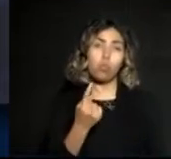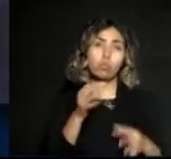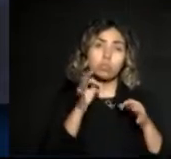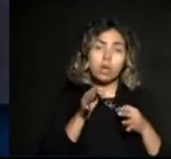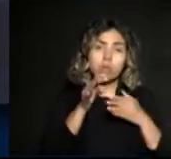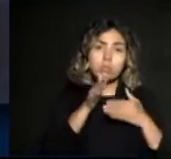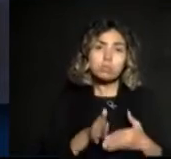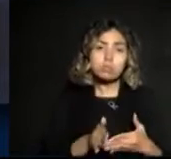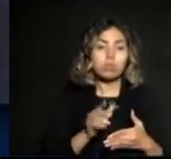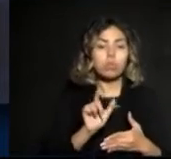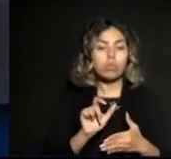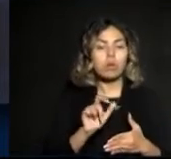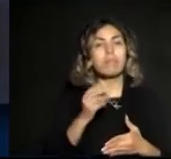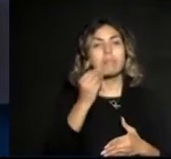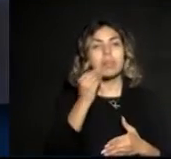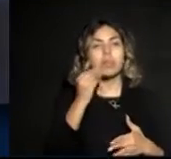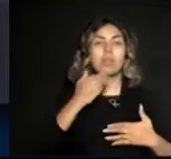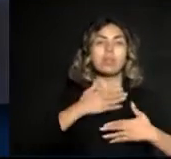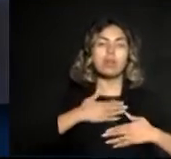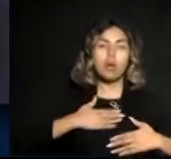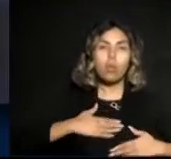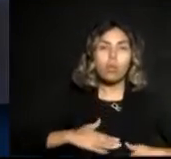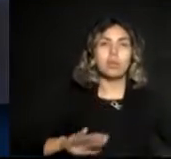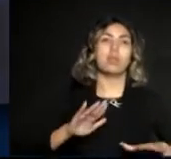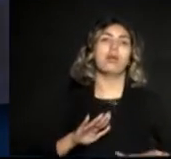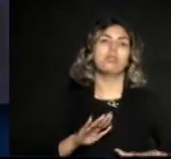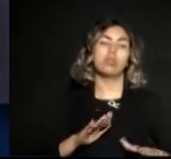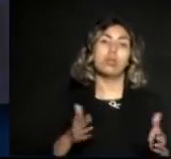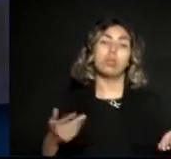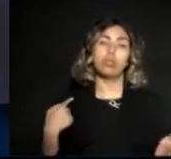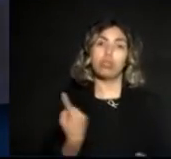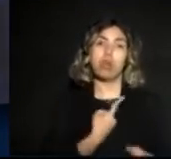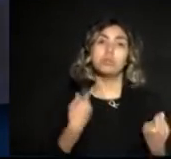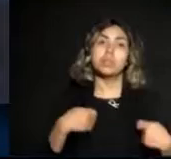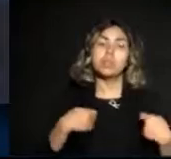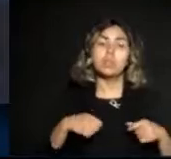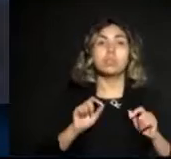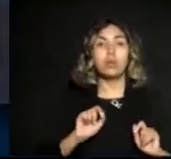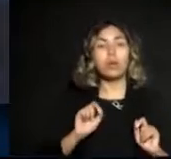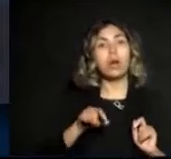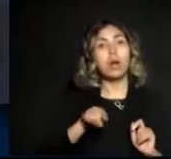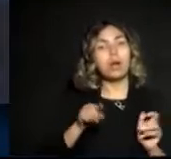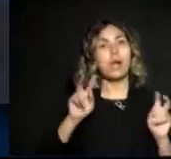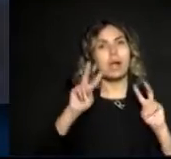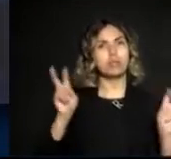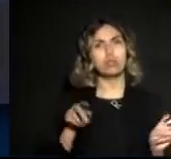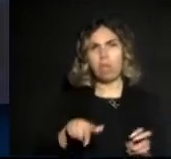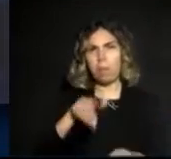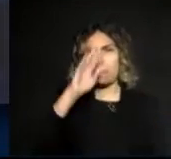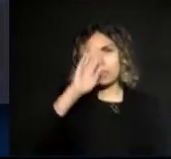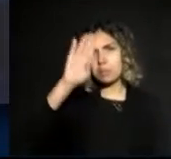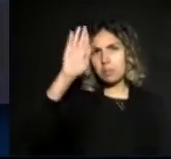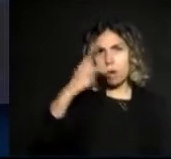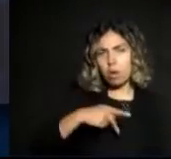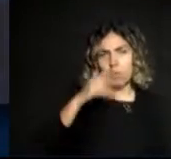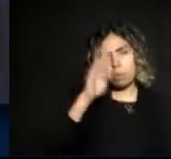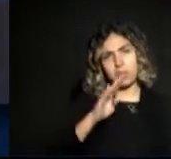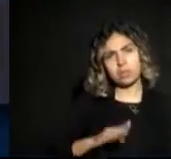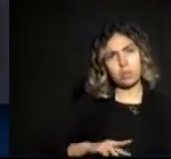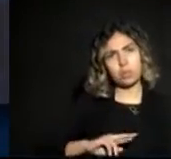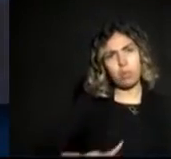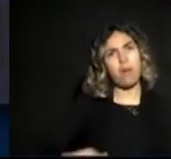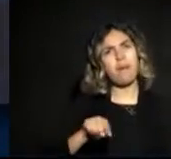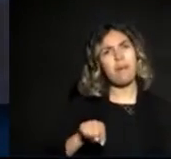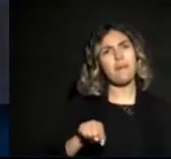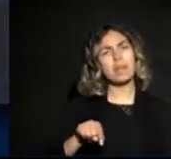tinha era ter tranquilidade nós precisamos ter passividade nesse assunto esse não é o assunto principal do Brasil